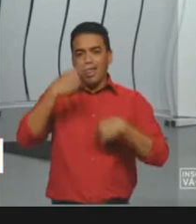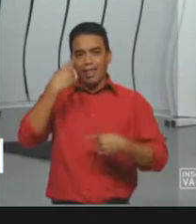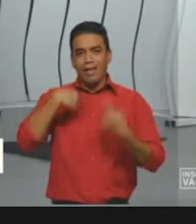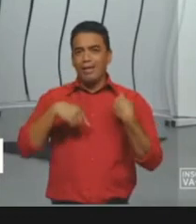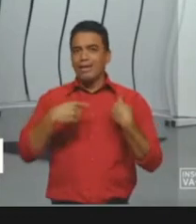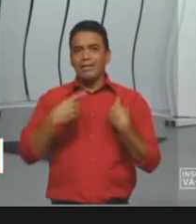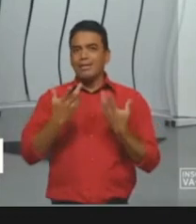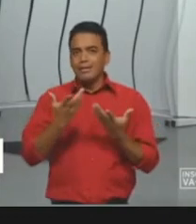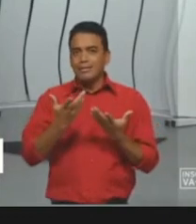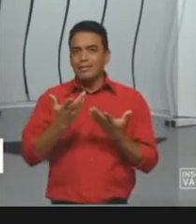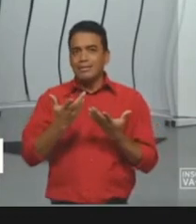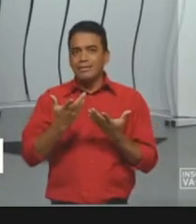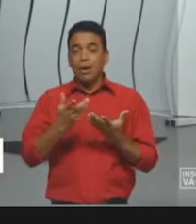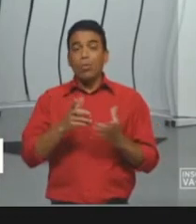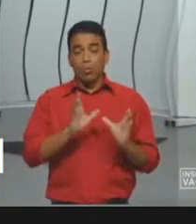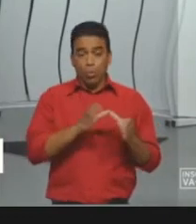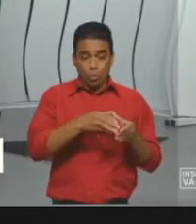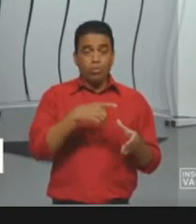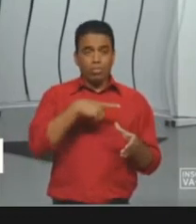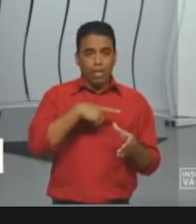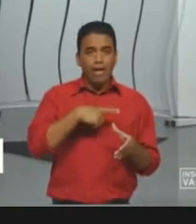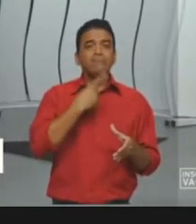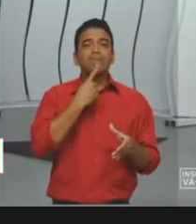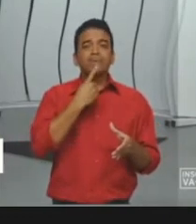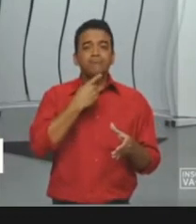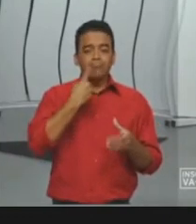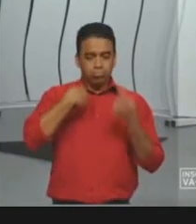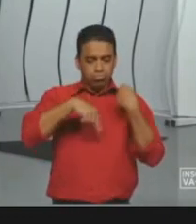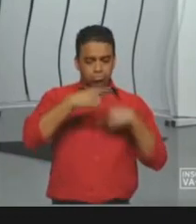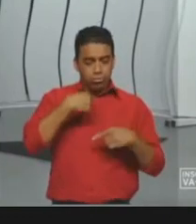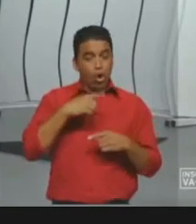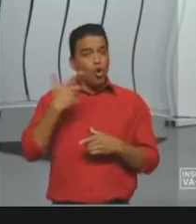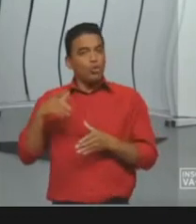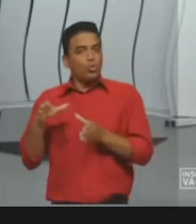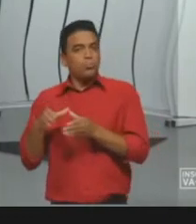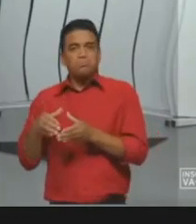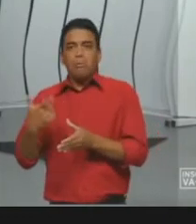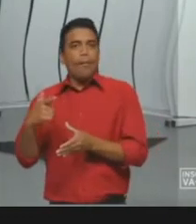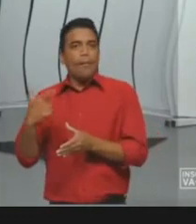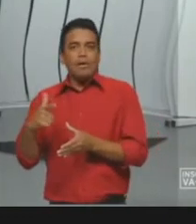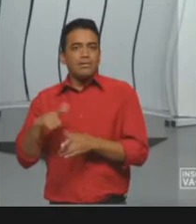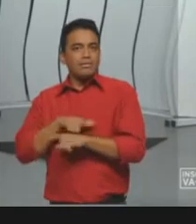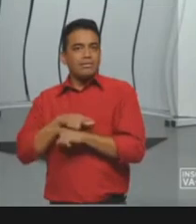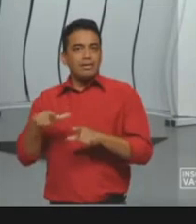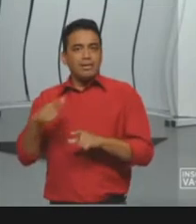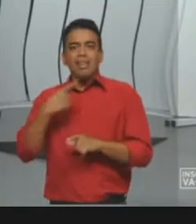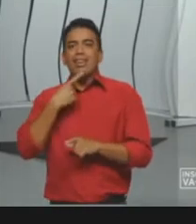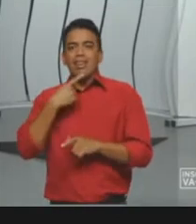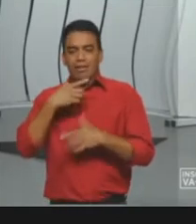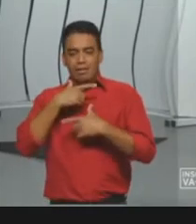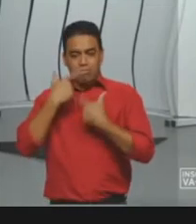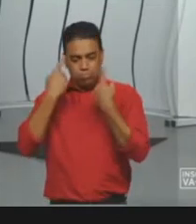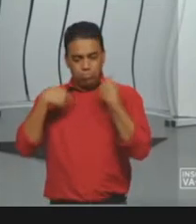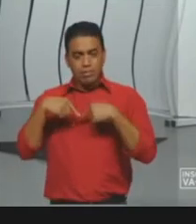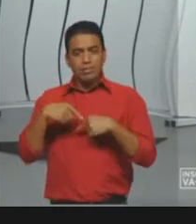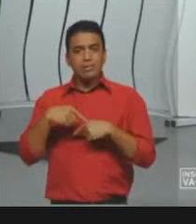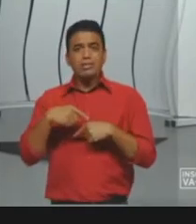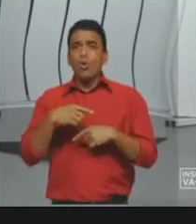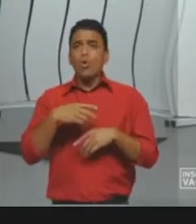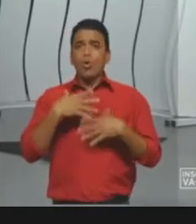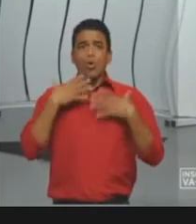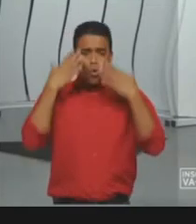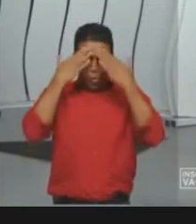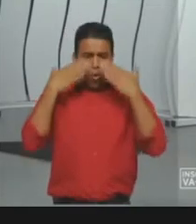e sem sangue era uma classificação básica. Também tinha uma classificação que usava assim, olha, animais de corpo mole, animais de corpo duro e